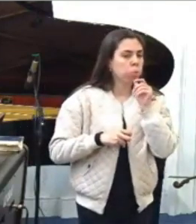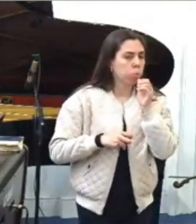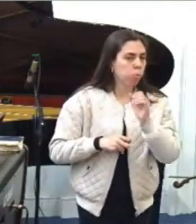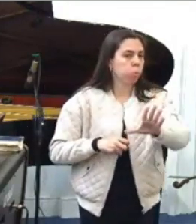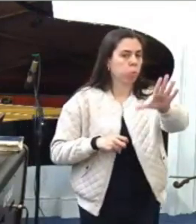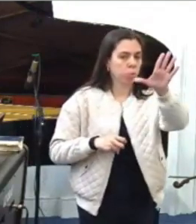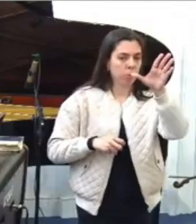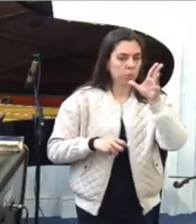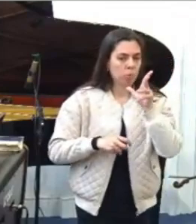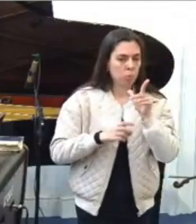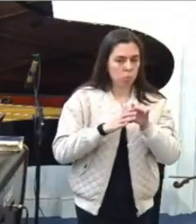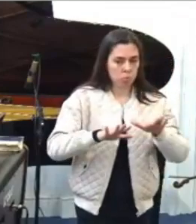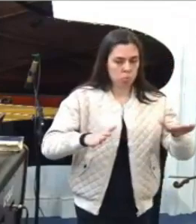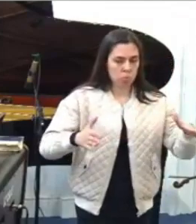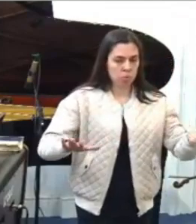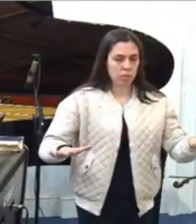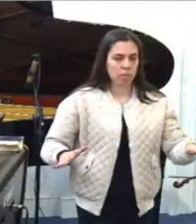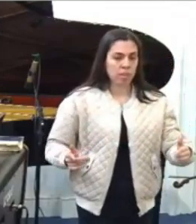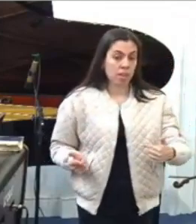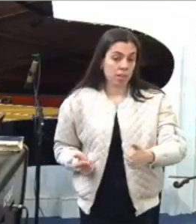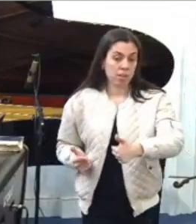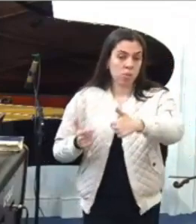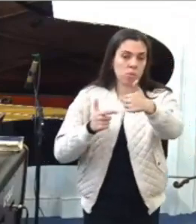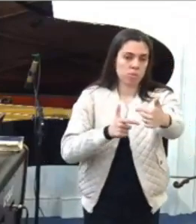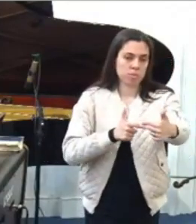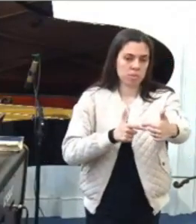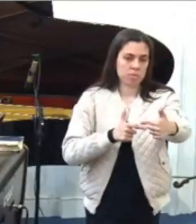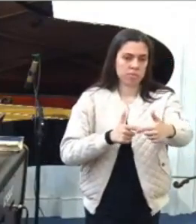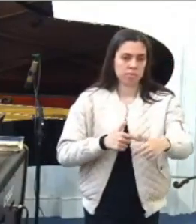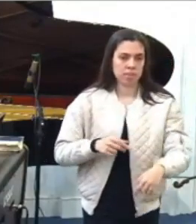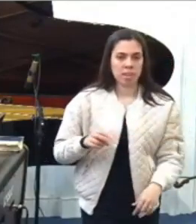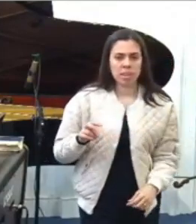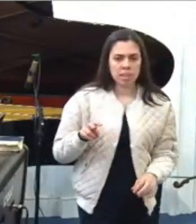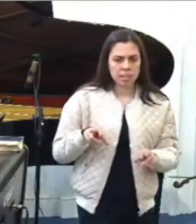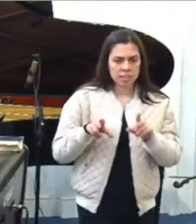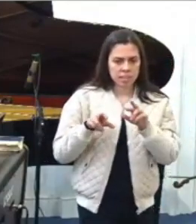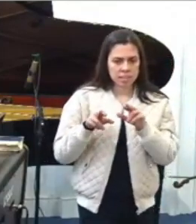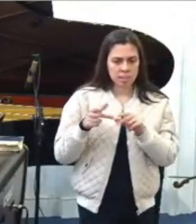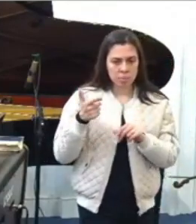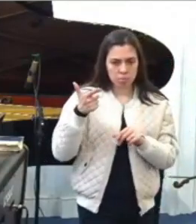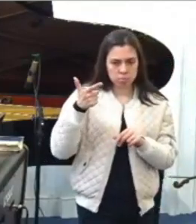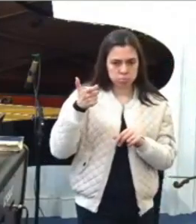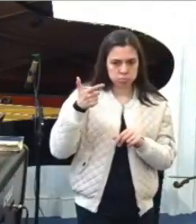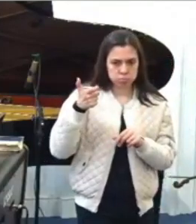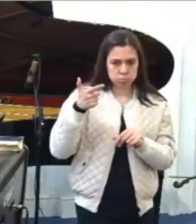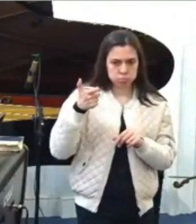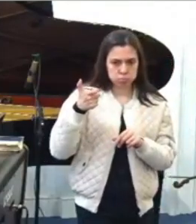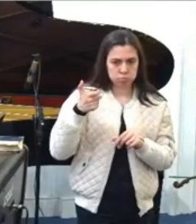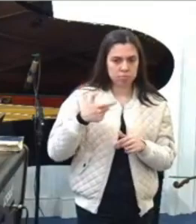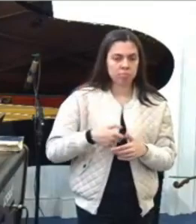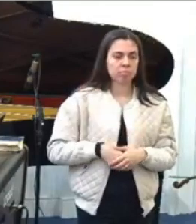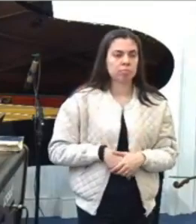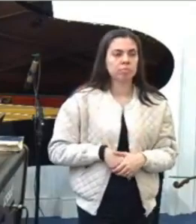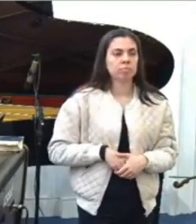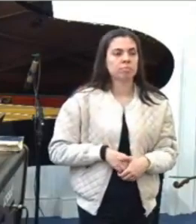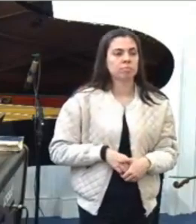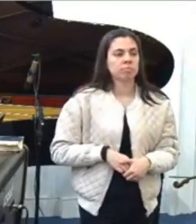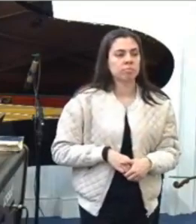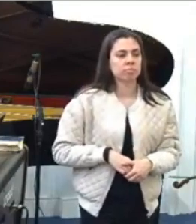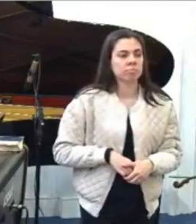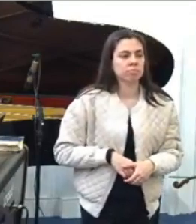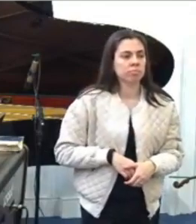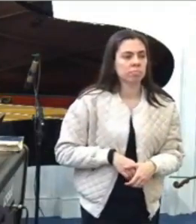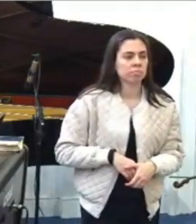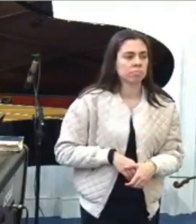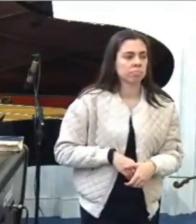alguém, é como uma arma. As crianças cantaram a música que existe um cavaleiro que foi visto e que o seu nome